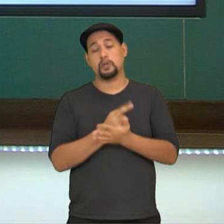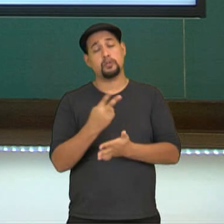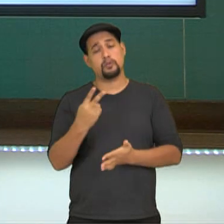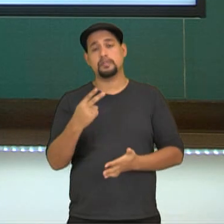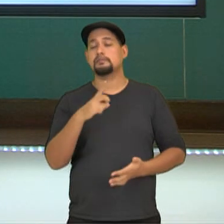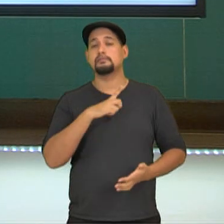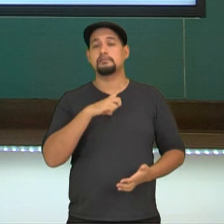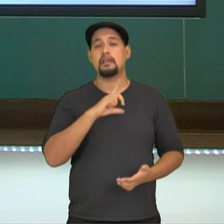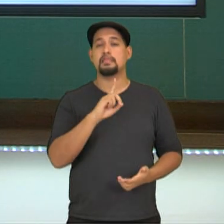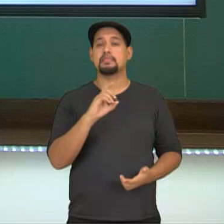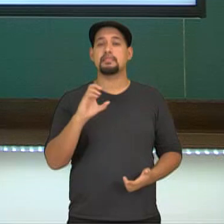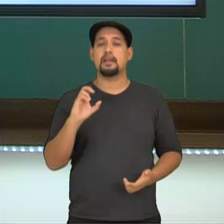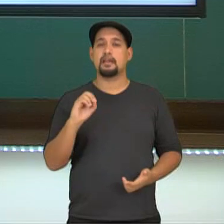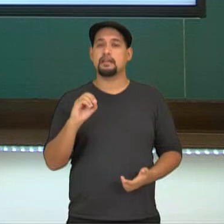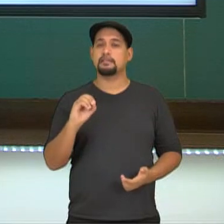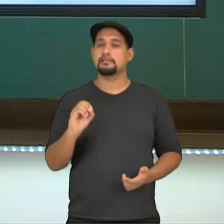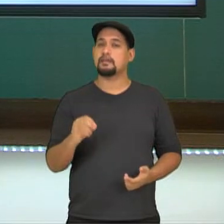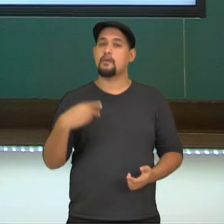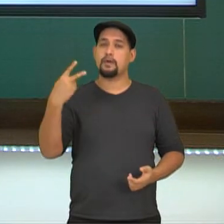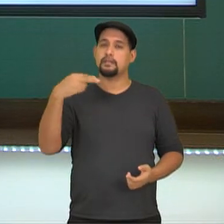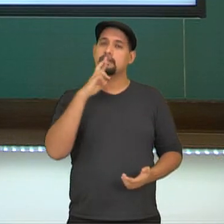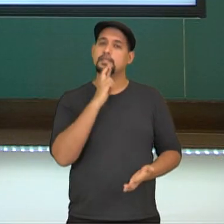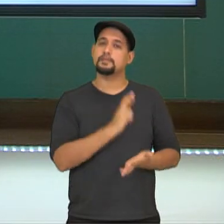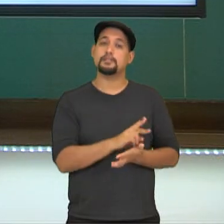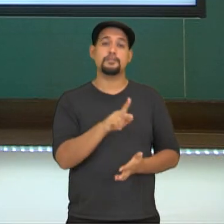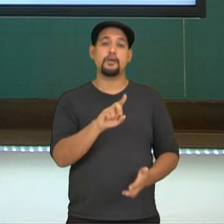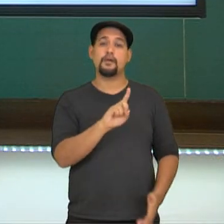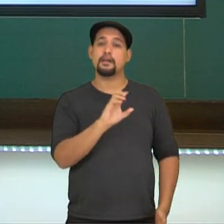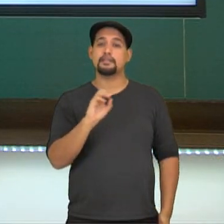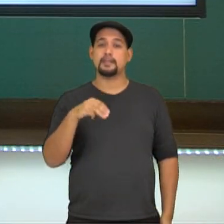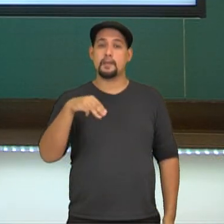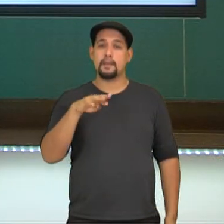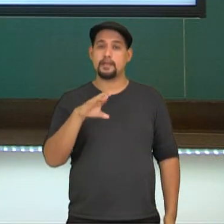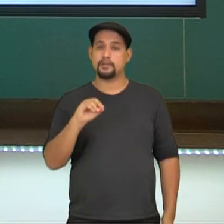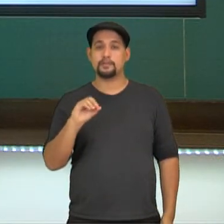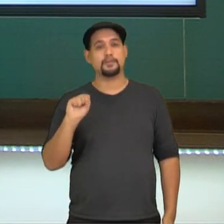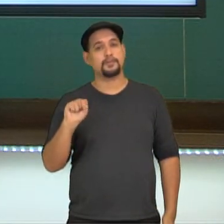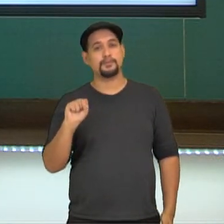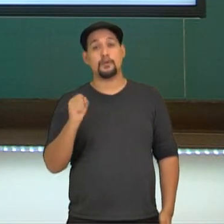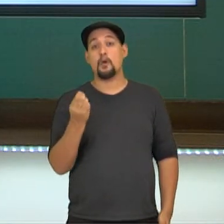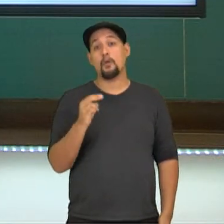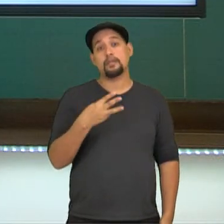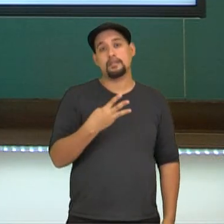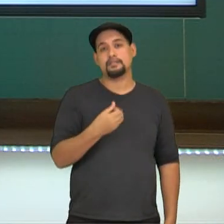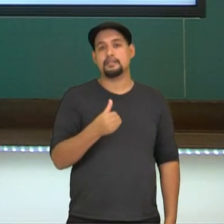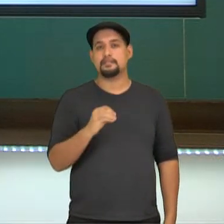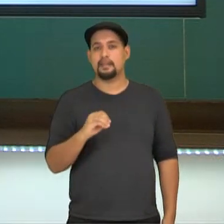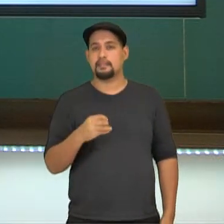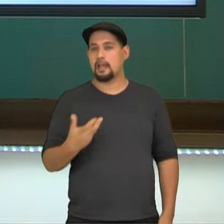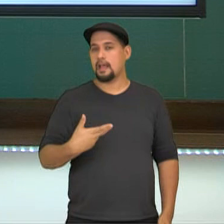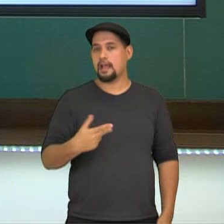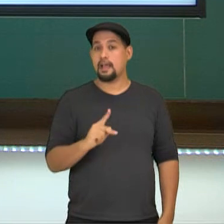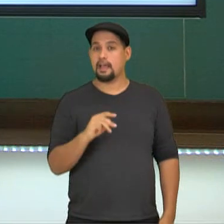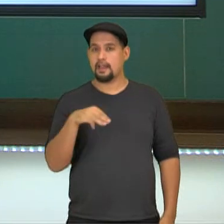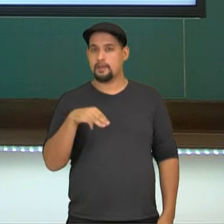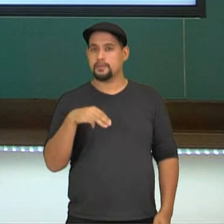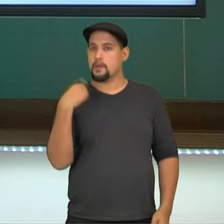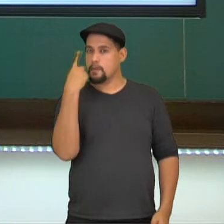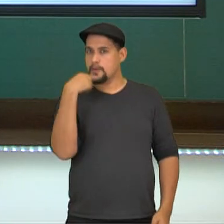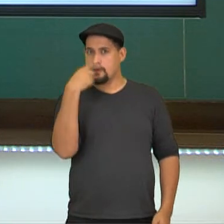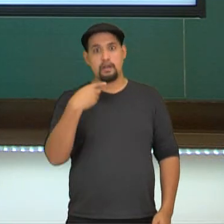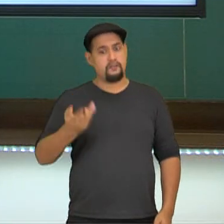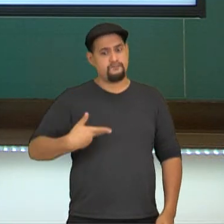vou ter 10 ao quadrado, que é a resposta, que é igual a 100 metros por segundo, ou 360 km por hora, tá? É uma